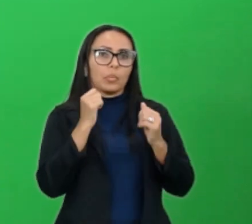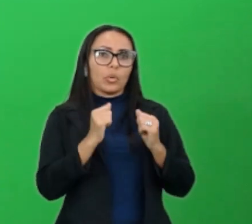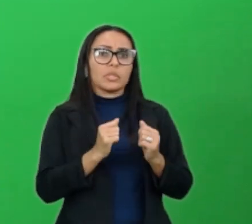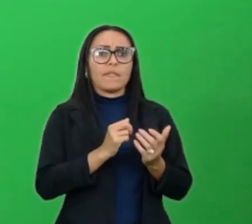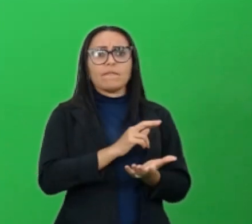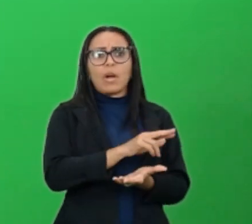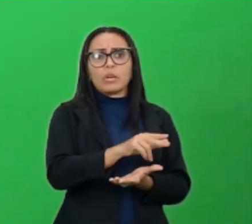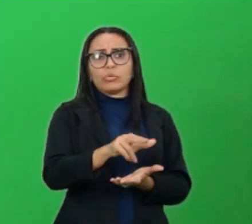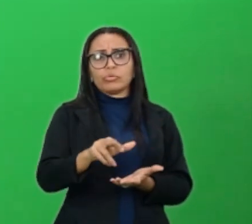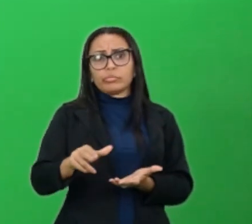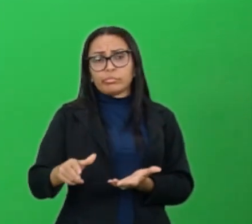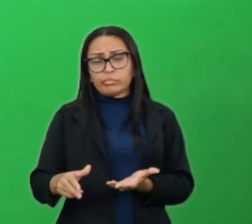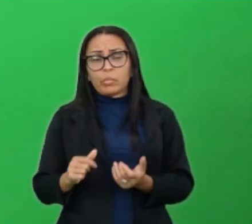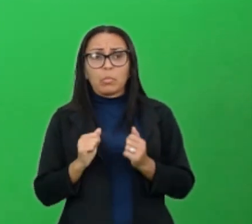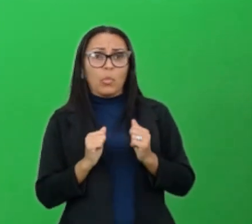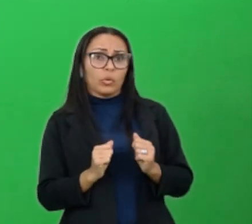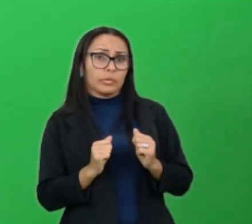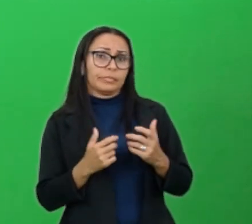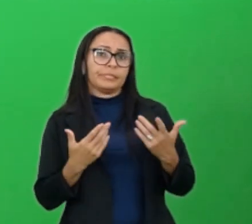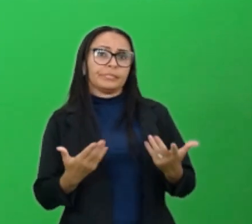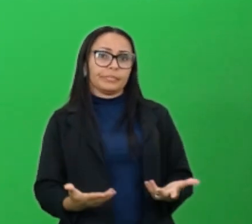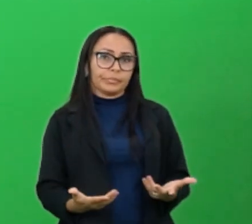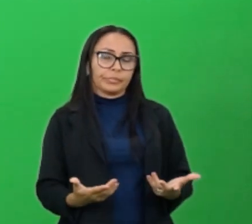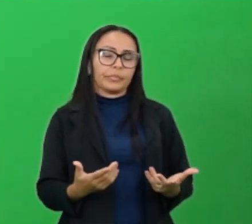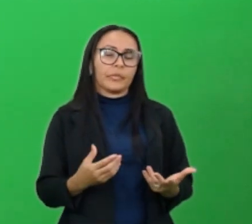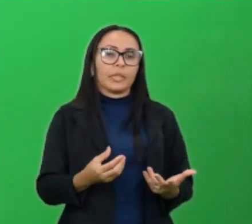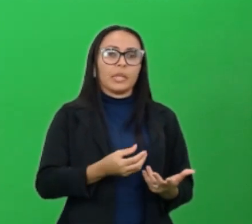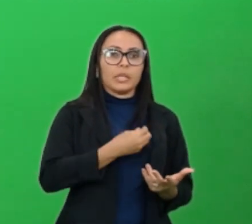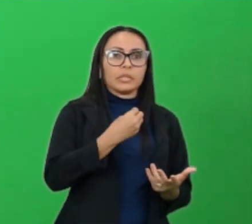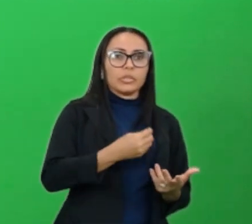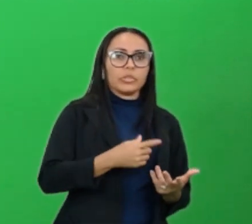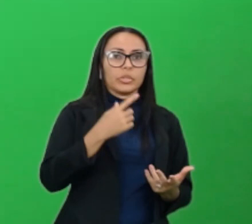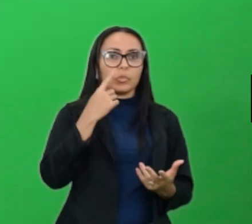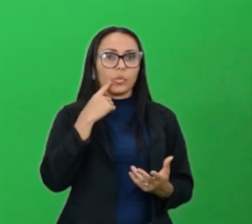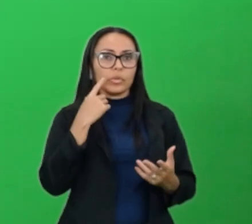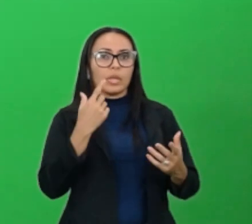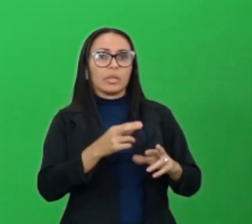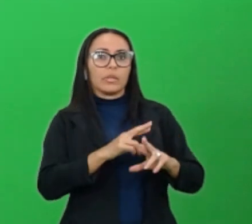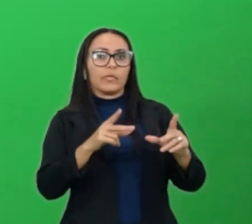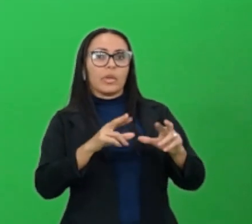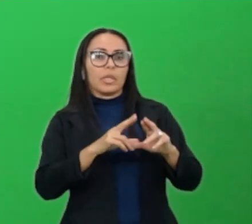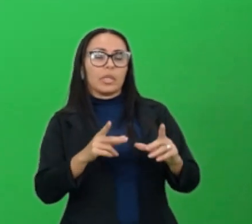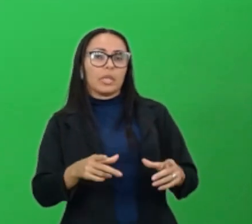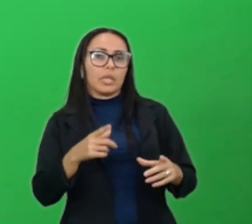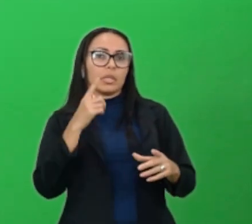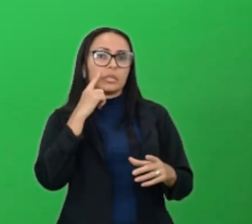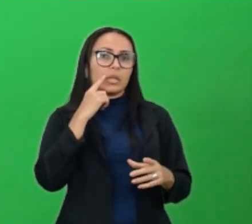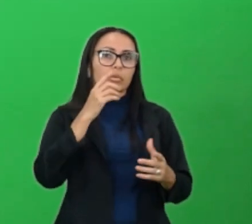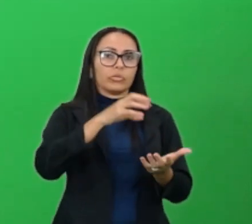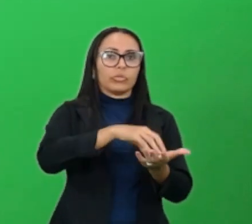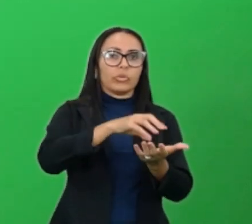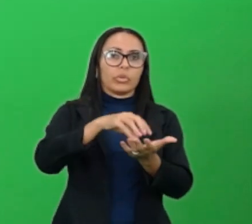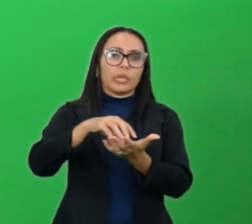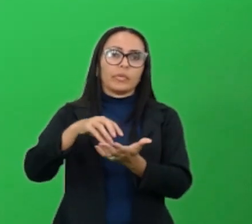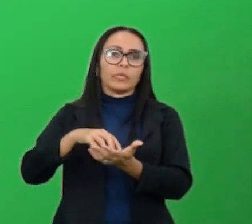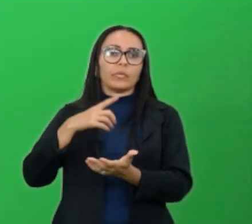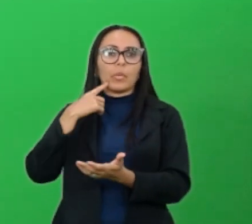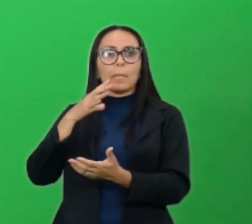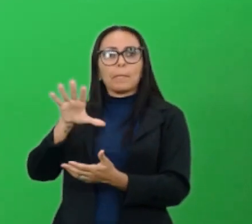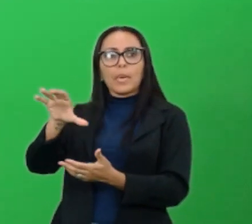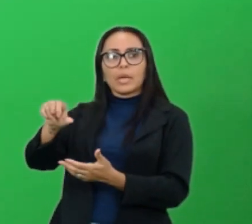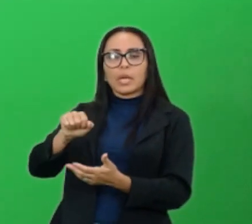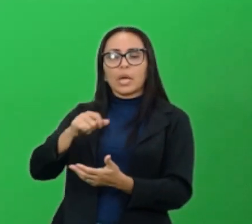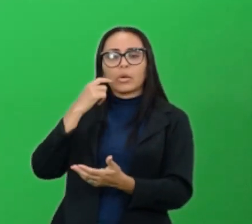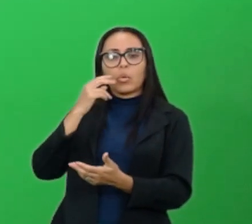muitas especificidades geográficas, né? Então eu não posso simplesmente pegar um indicador de inovação que é utilizado lá na